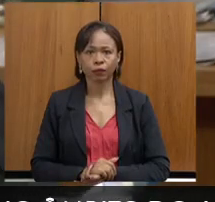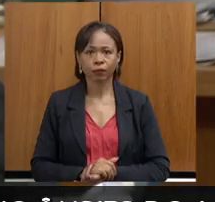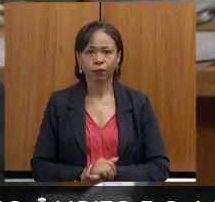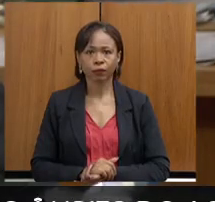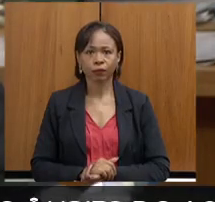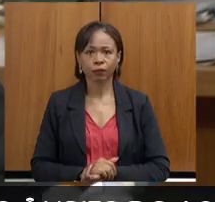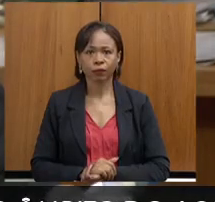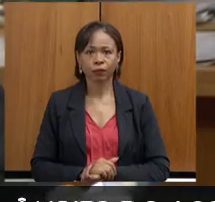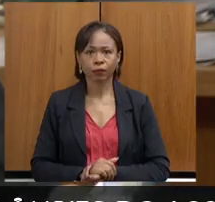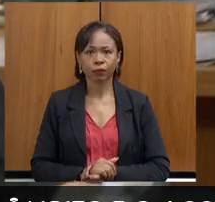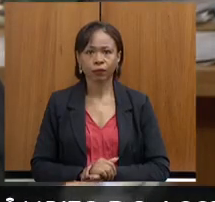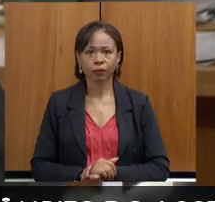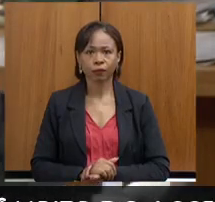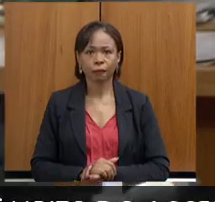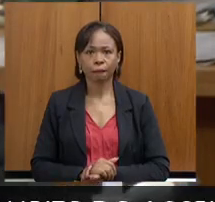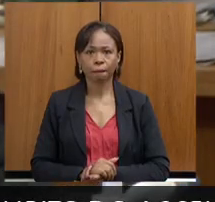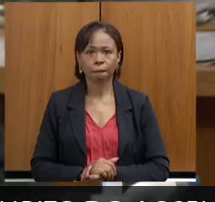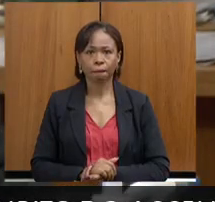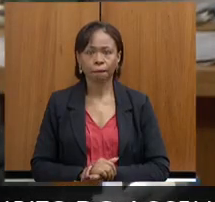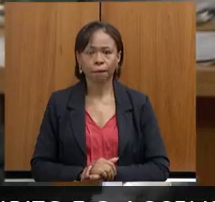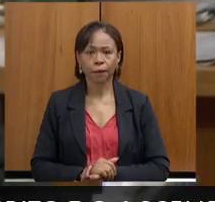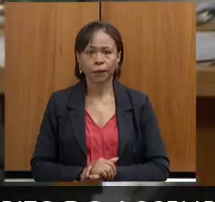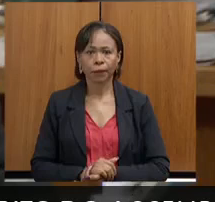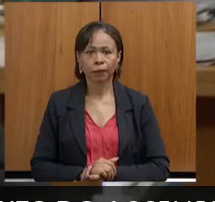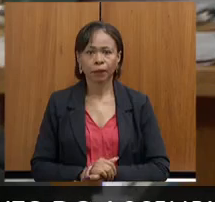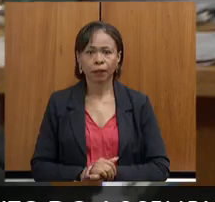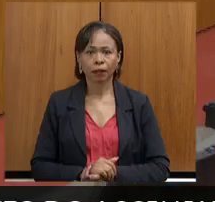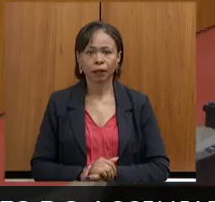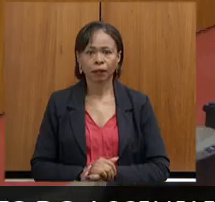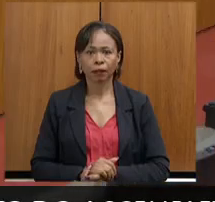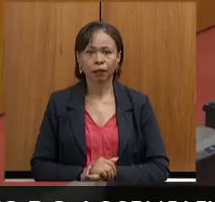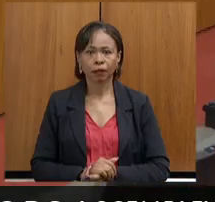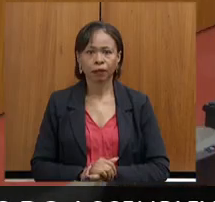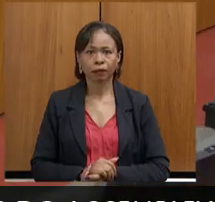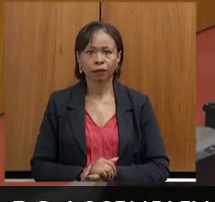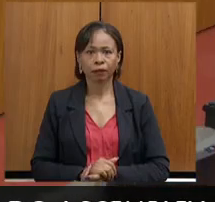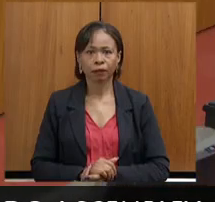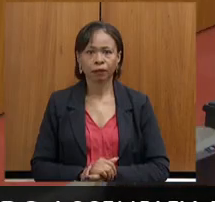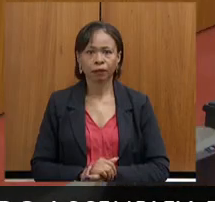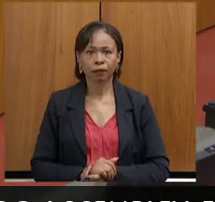oi oi e ali ó